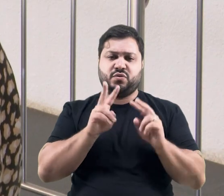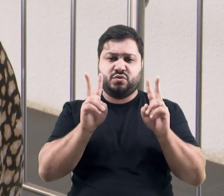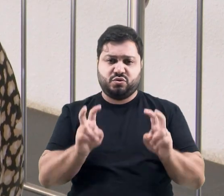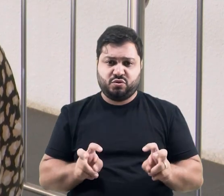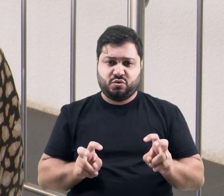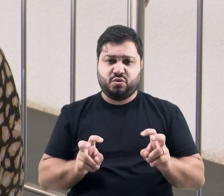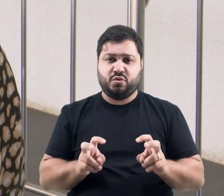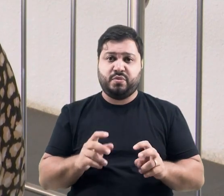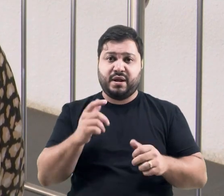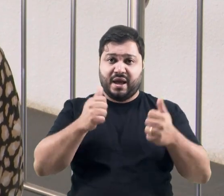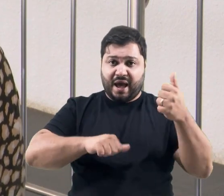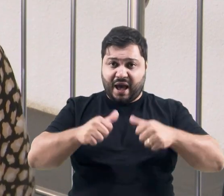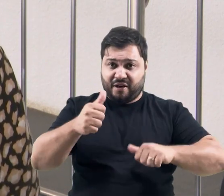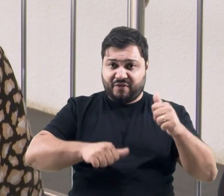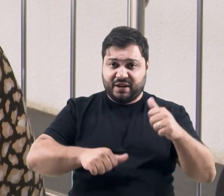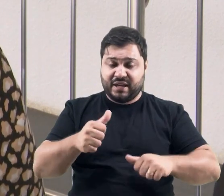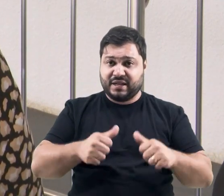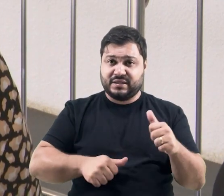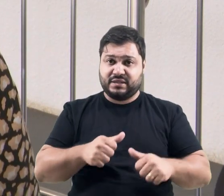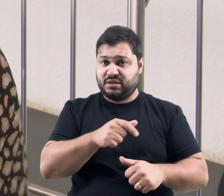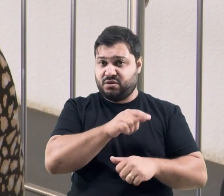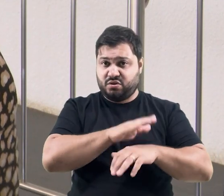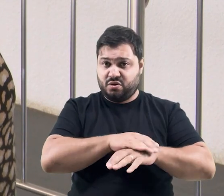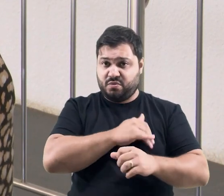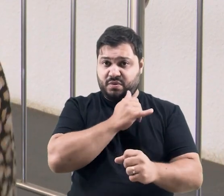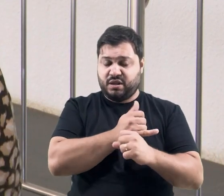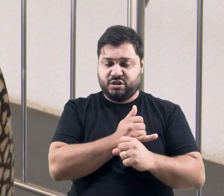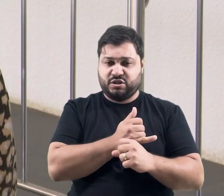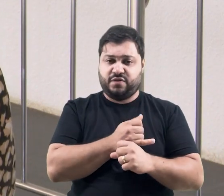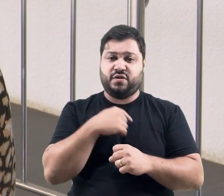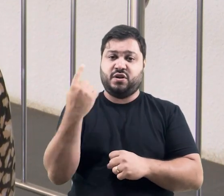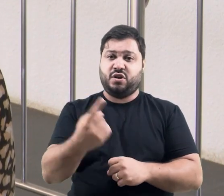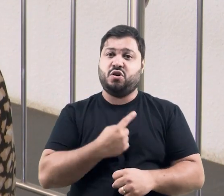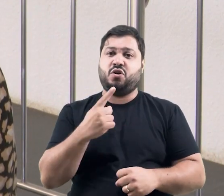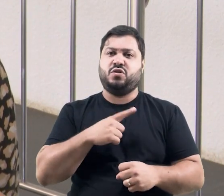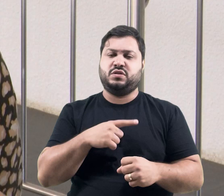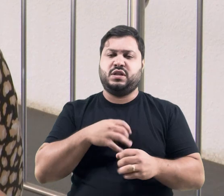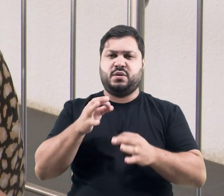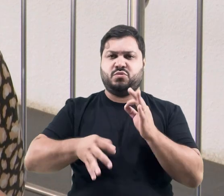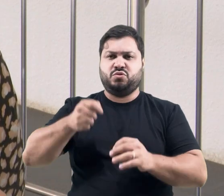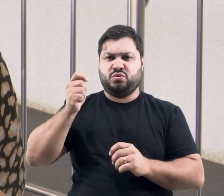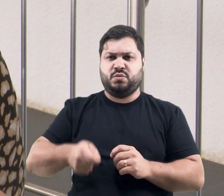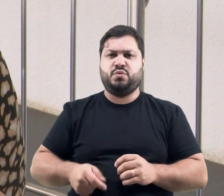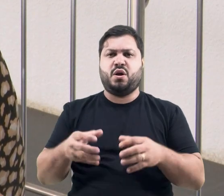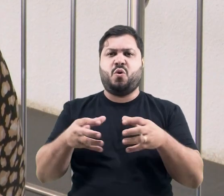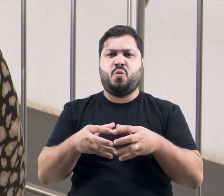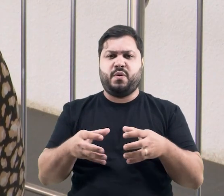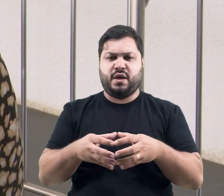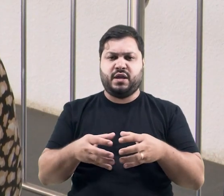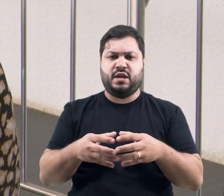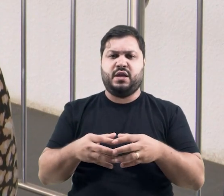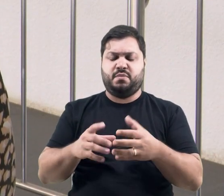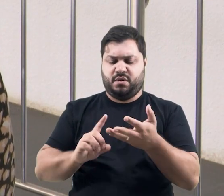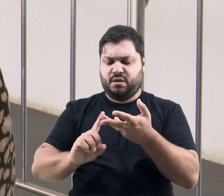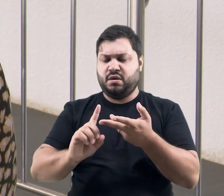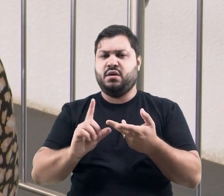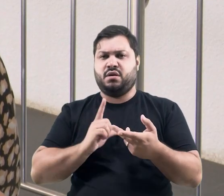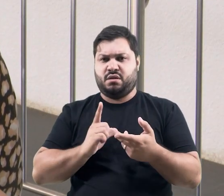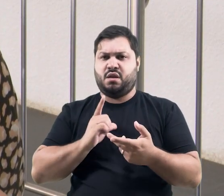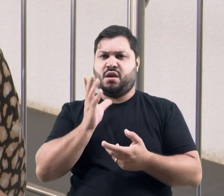discordância do servidor em relação à avaliação feita pela chefia, nós temos no tribunal uma